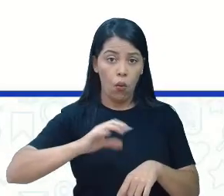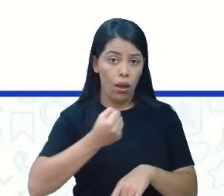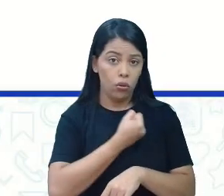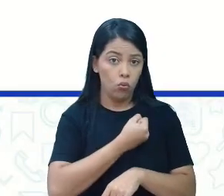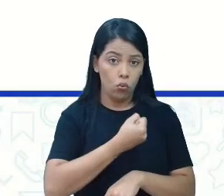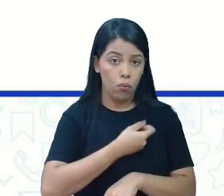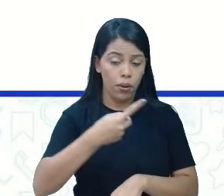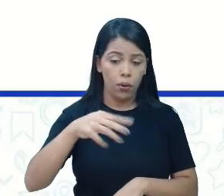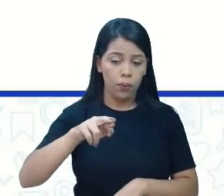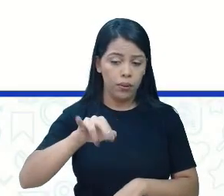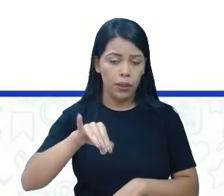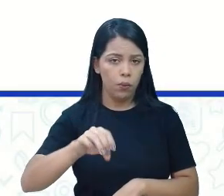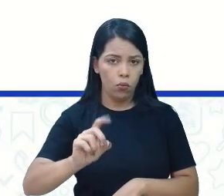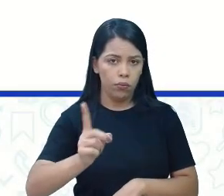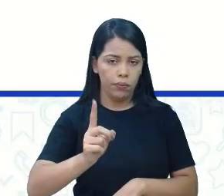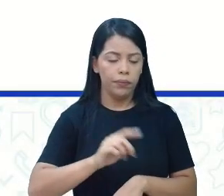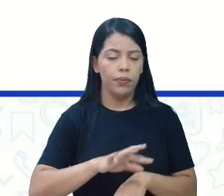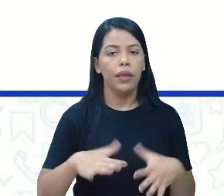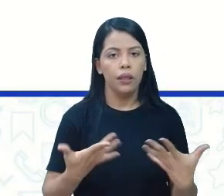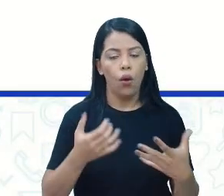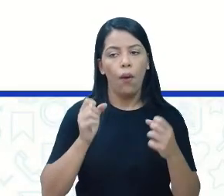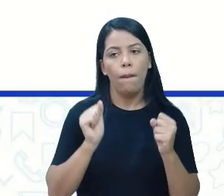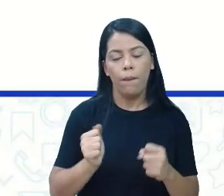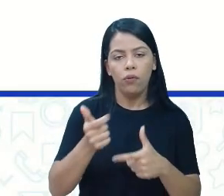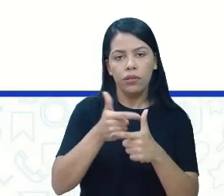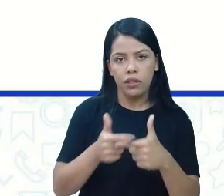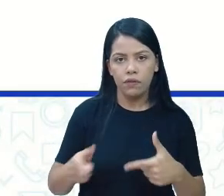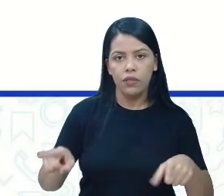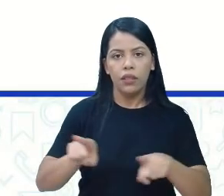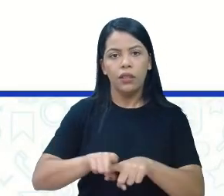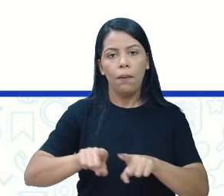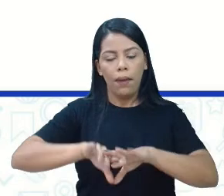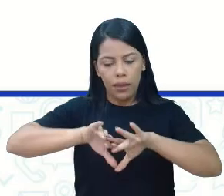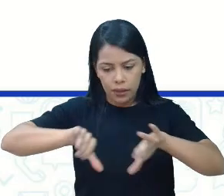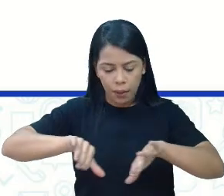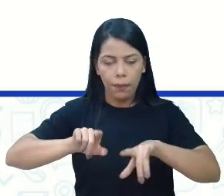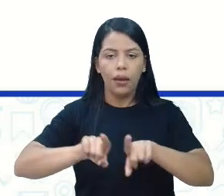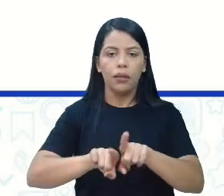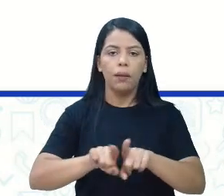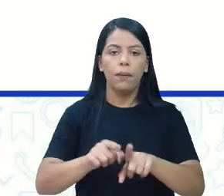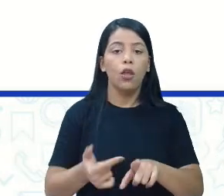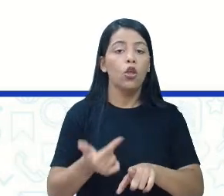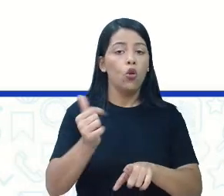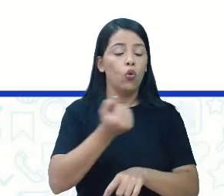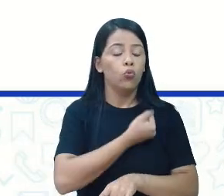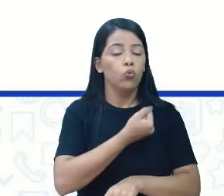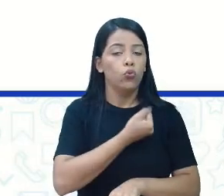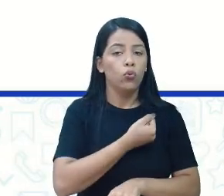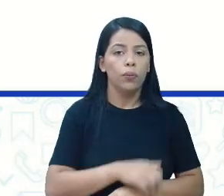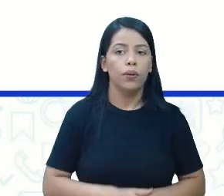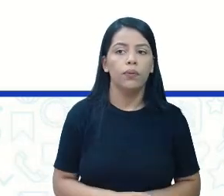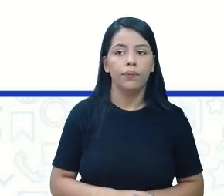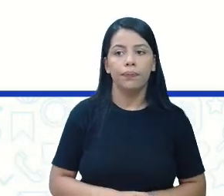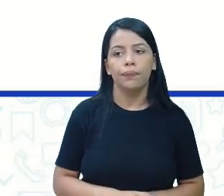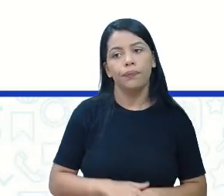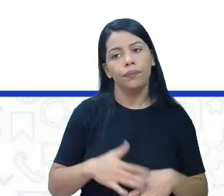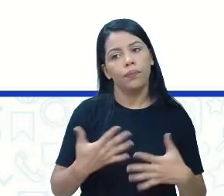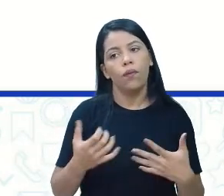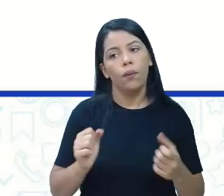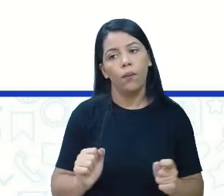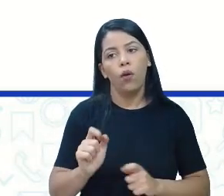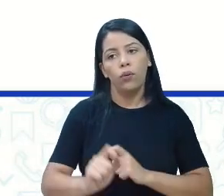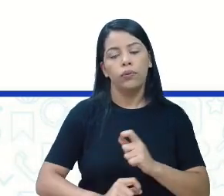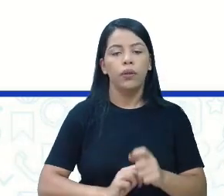não. Então, eu ainda posso dividir esse número, né, separar esse número em outros números primos, que nesse caso aí vai ser